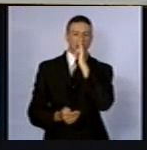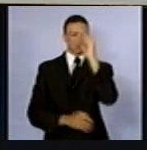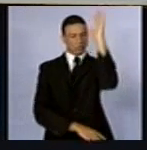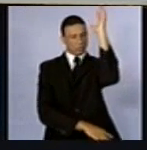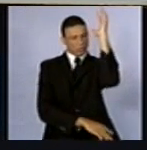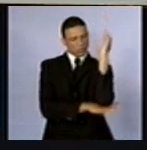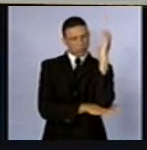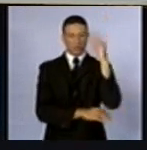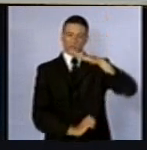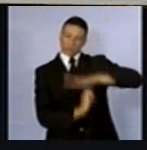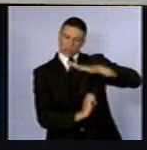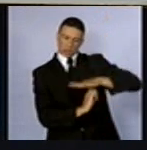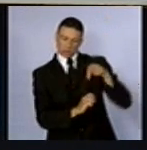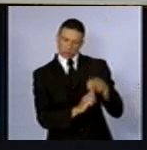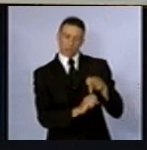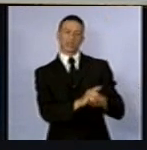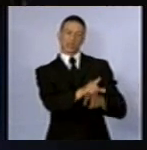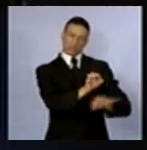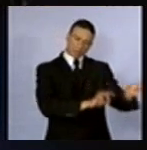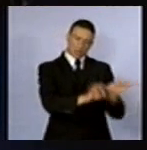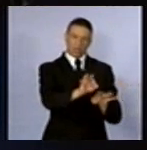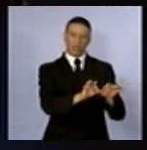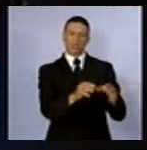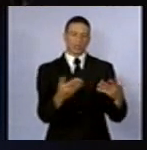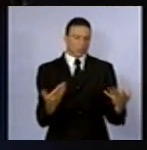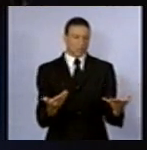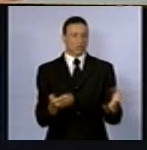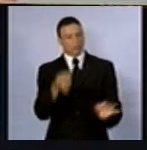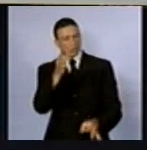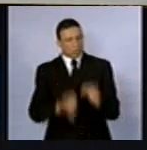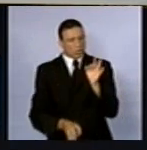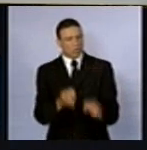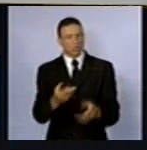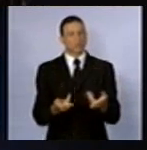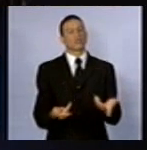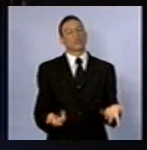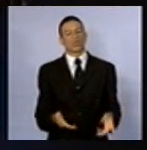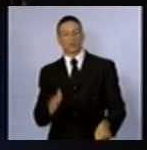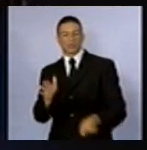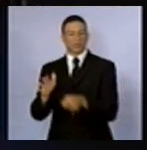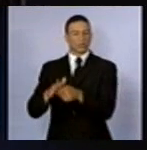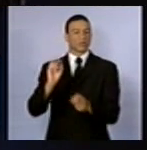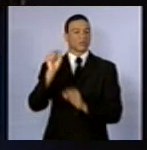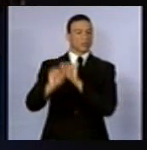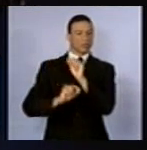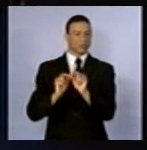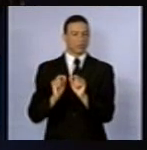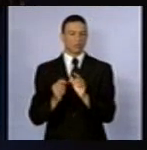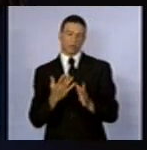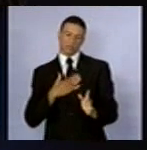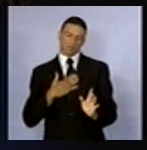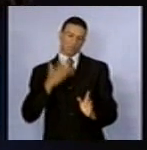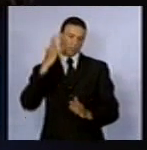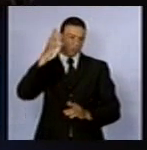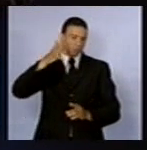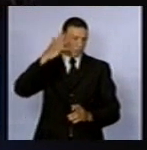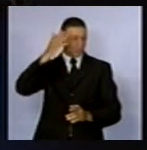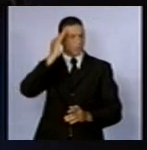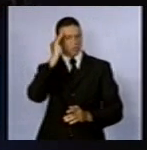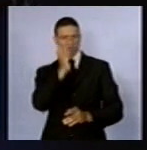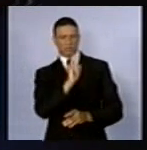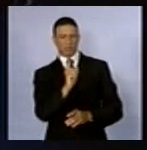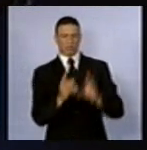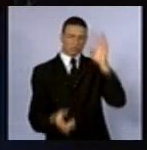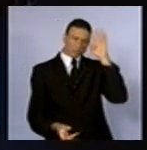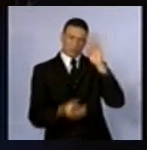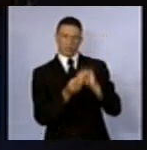detentores do direito de uso da linha é isso que que poderia se concluir então eu eu Doutor não não